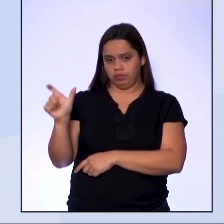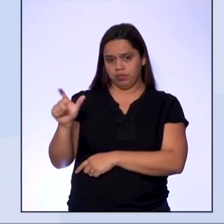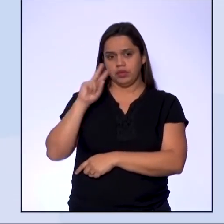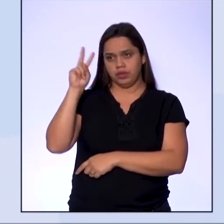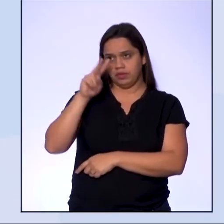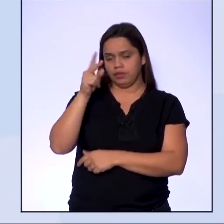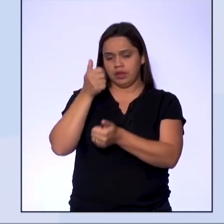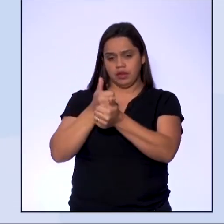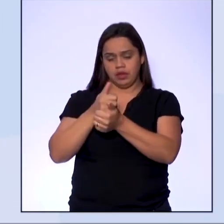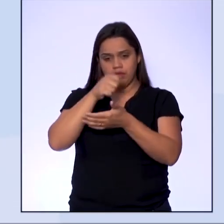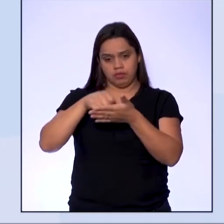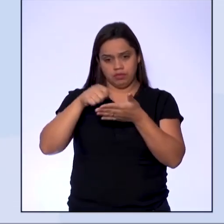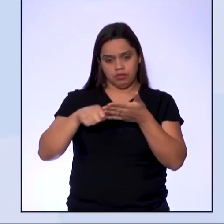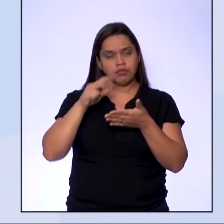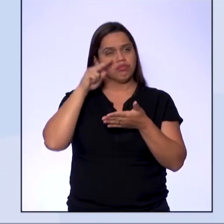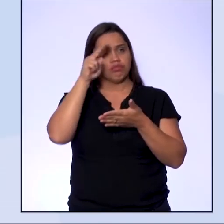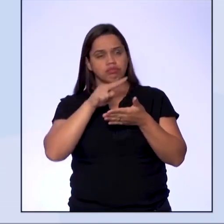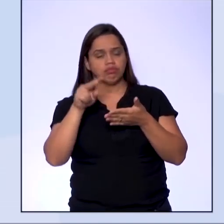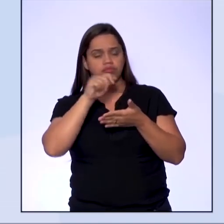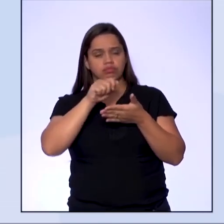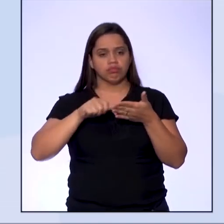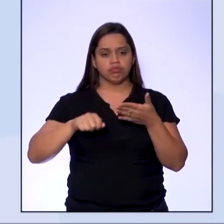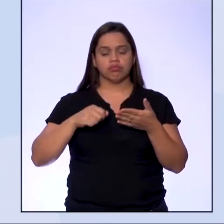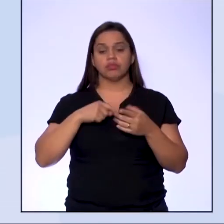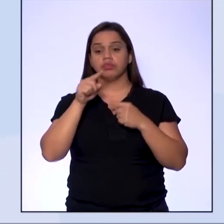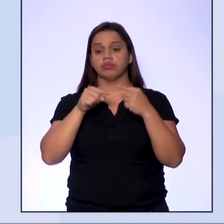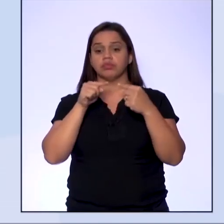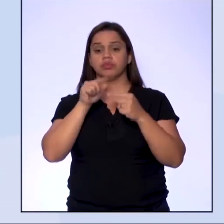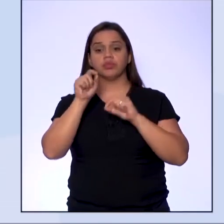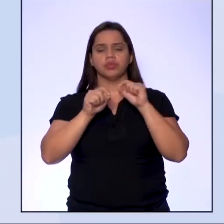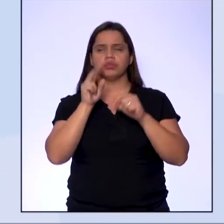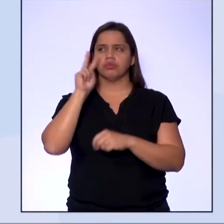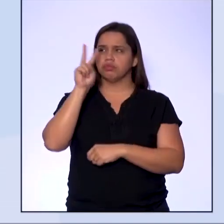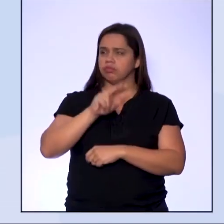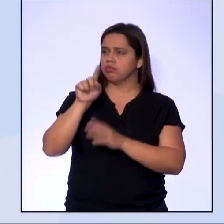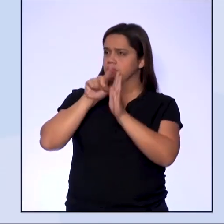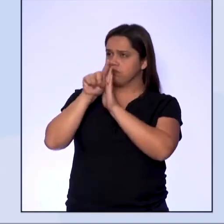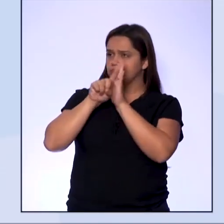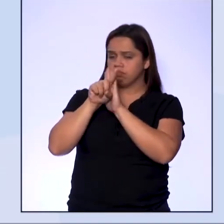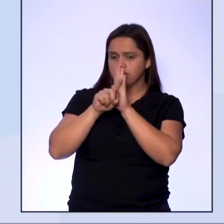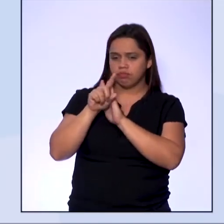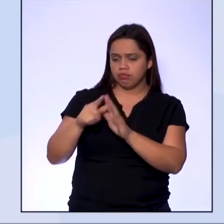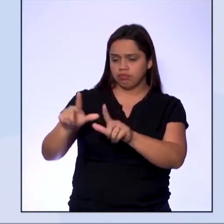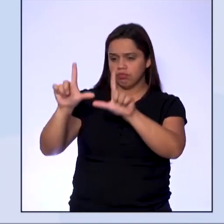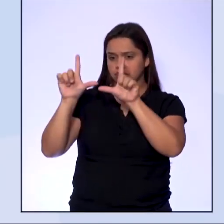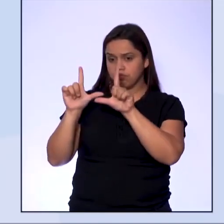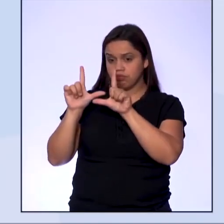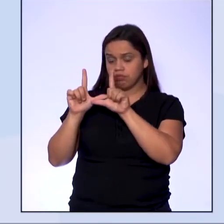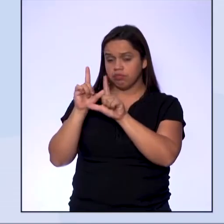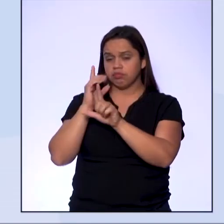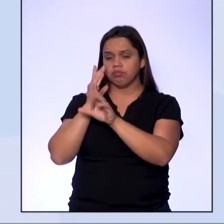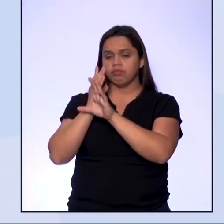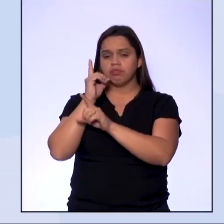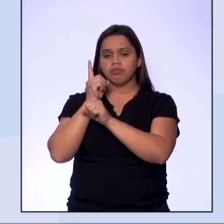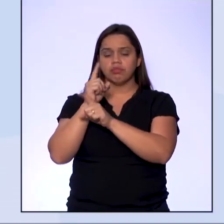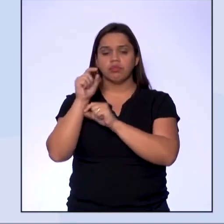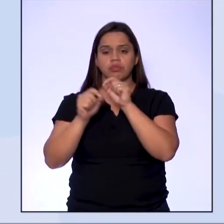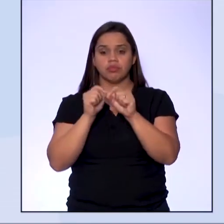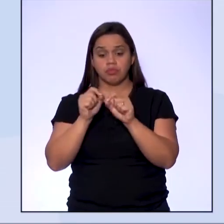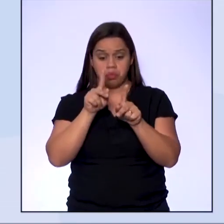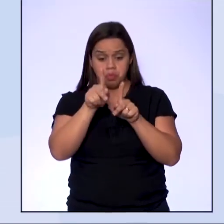aí. Professora, quer citar aí a atividade? Isso, vamos lá. A atividade, então vocês têm uma sequência de 4